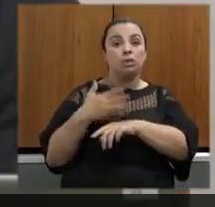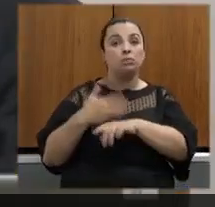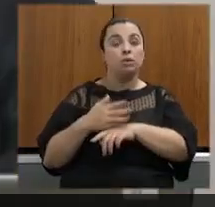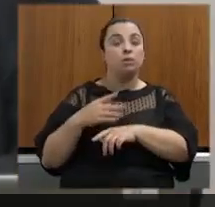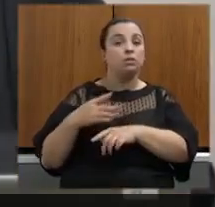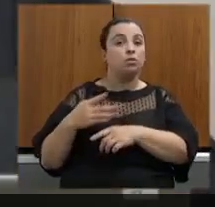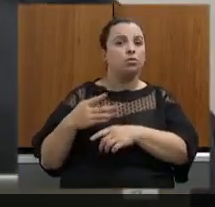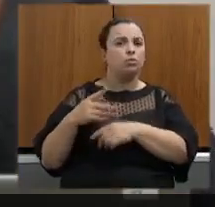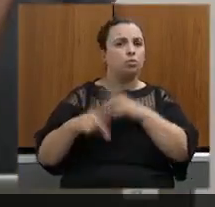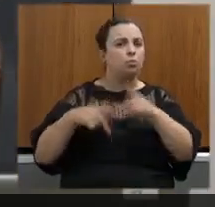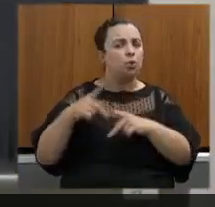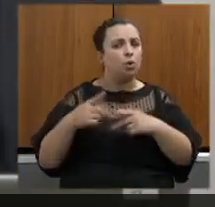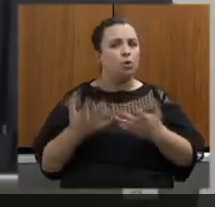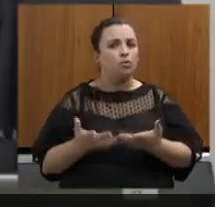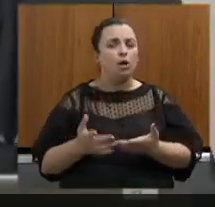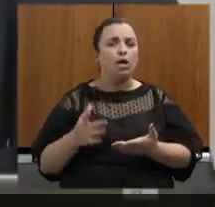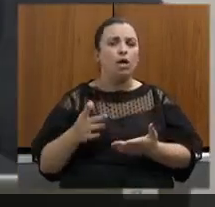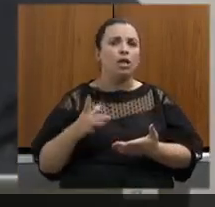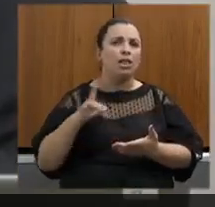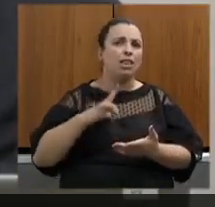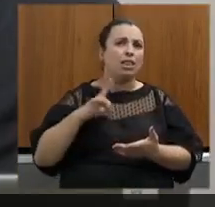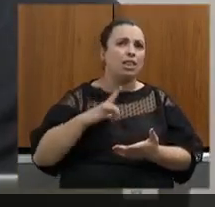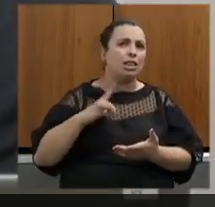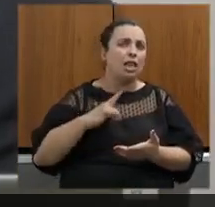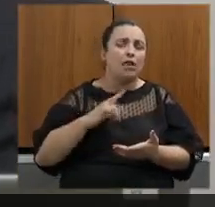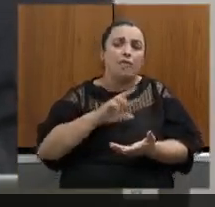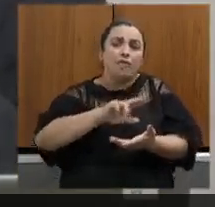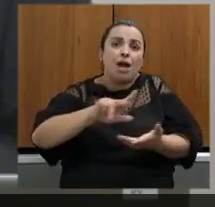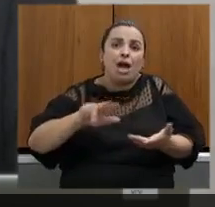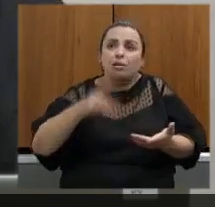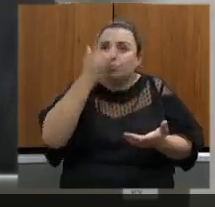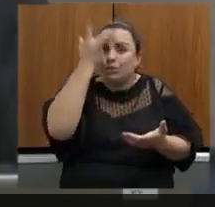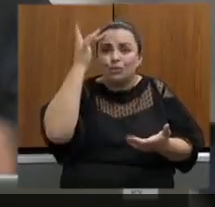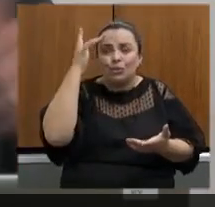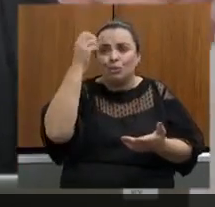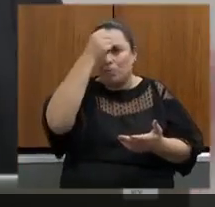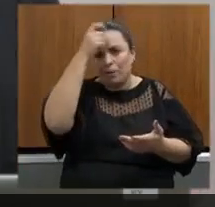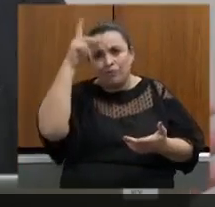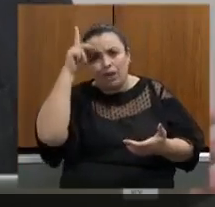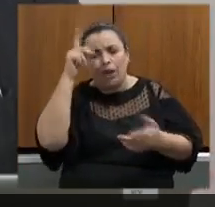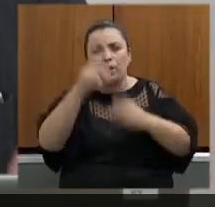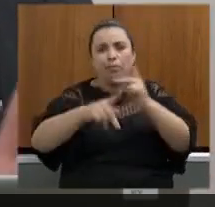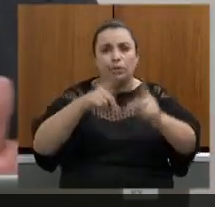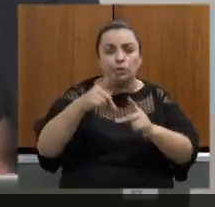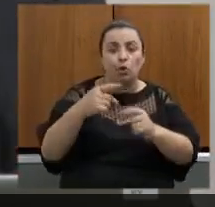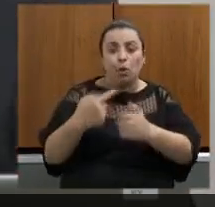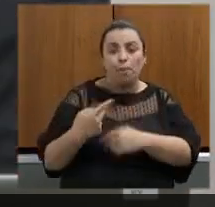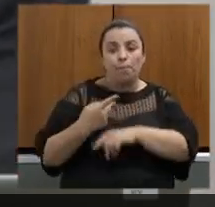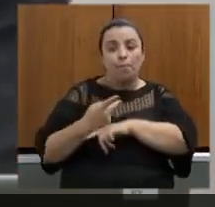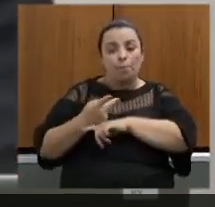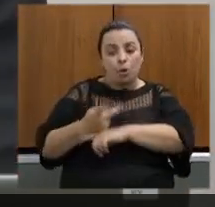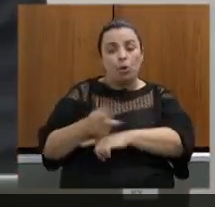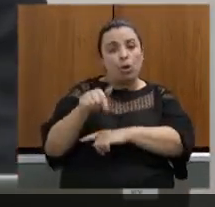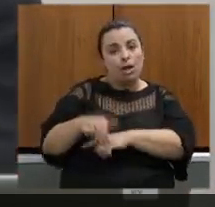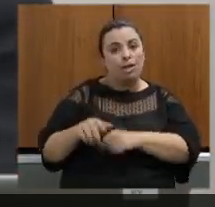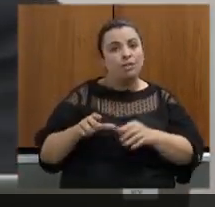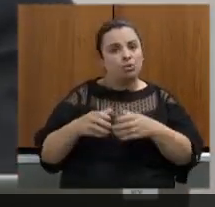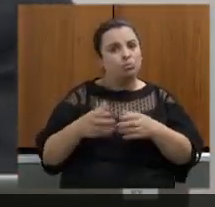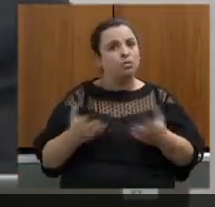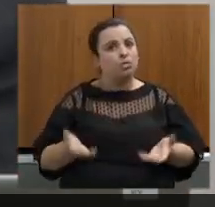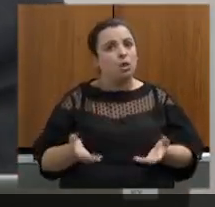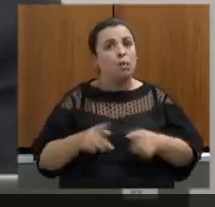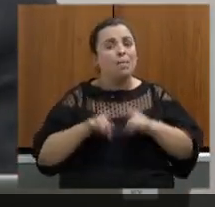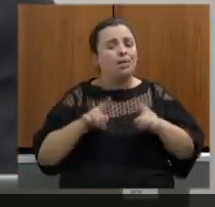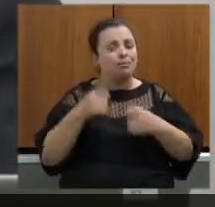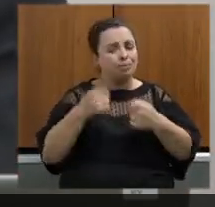o universo Prefeito pessoas de Deus procura-se comissão acredito que procura outros deputados também mas nós temos que organizar